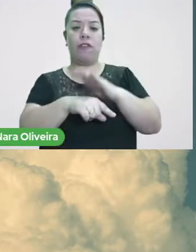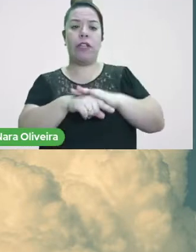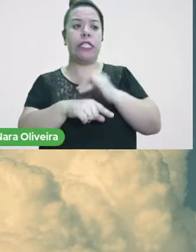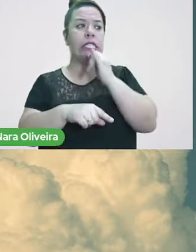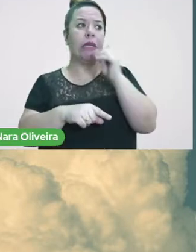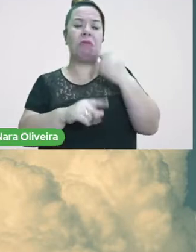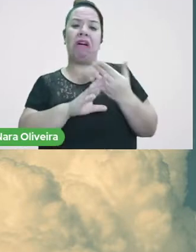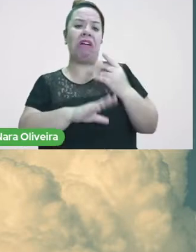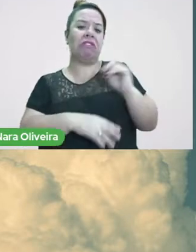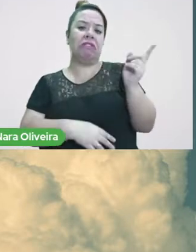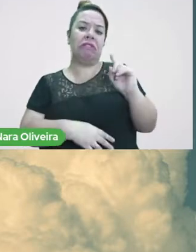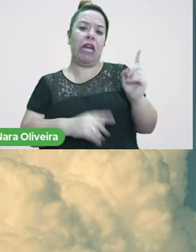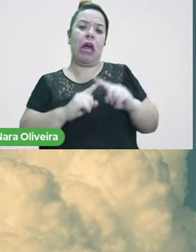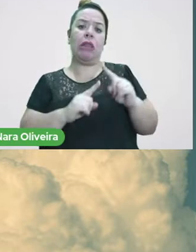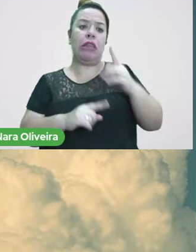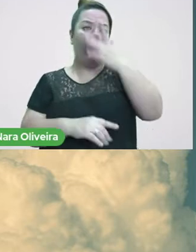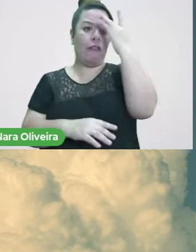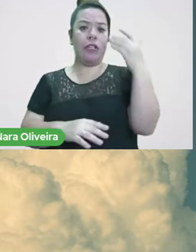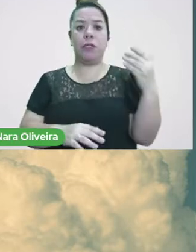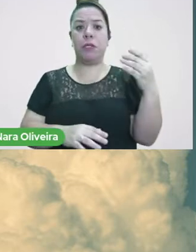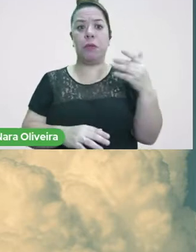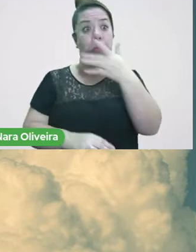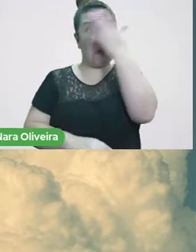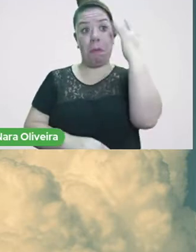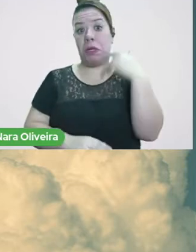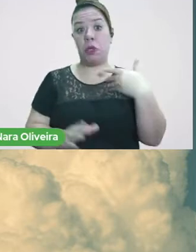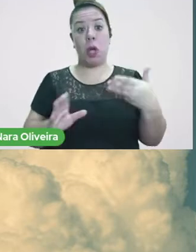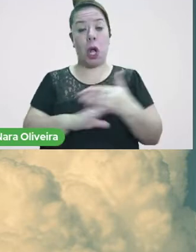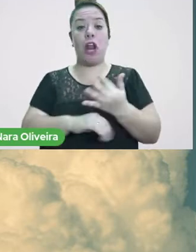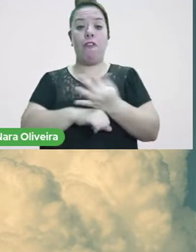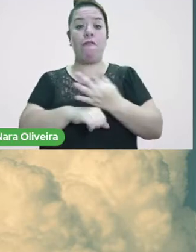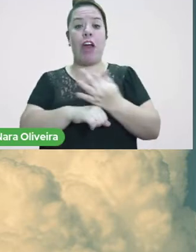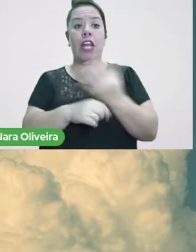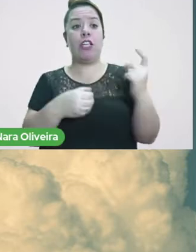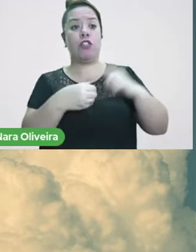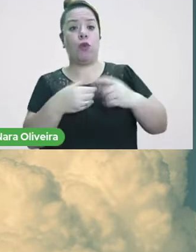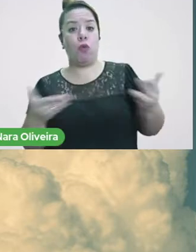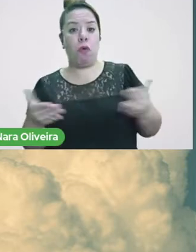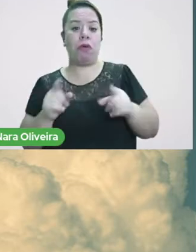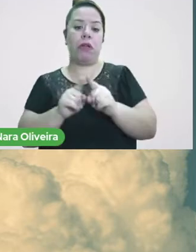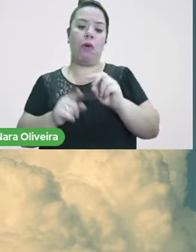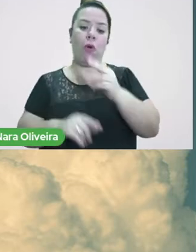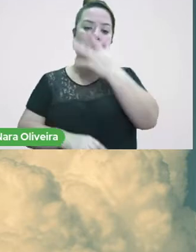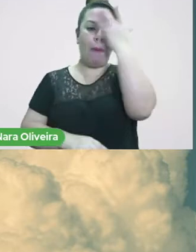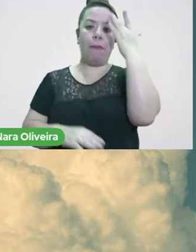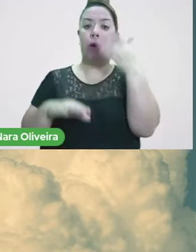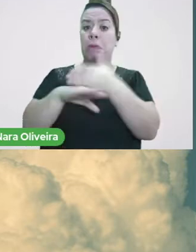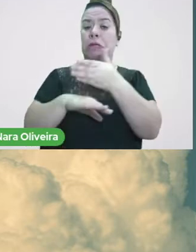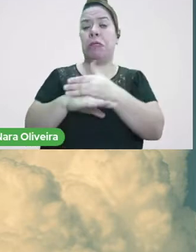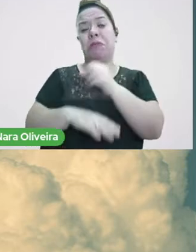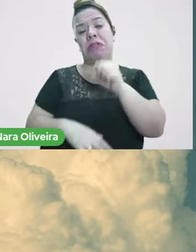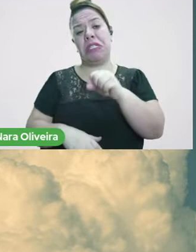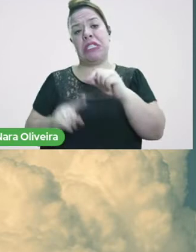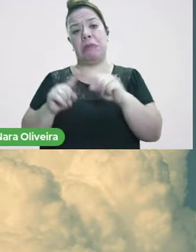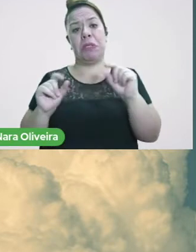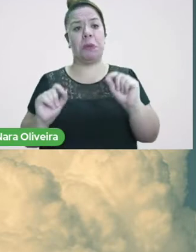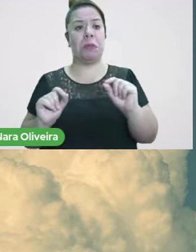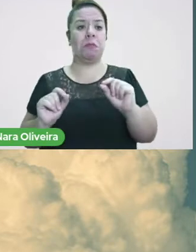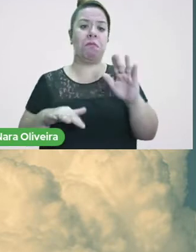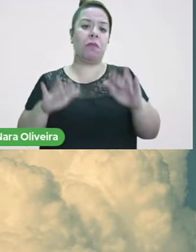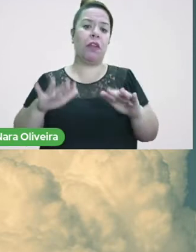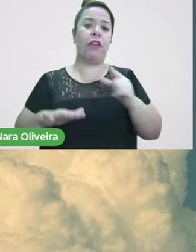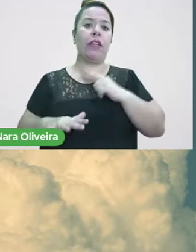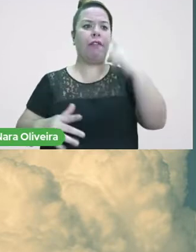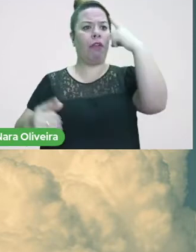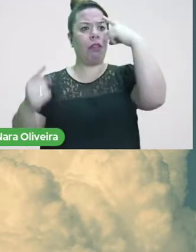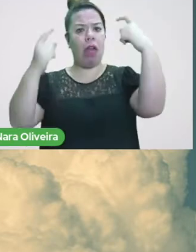acabou de voltar de férias, pode ser alguém que até participou, mas, sei lá, surgiram novas ideias, a pessoa